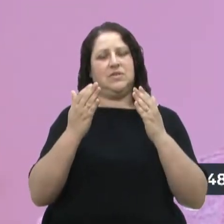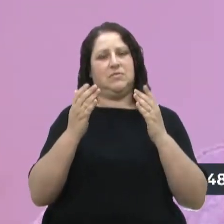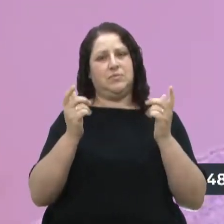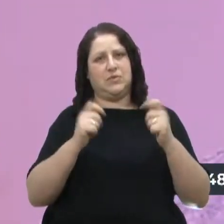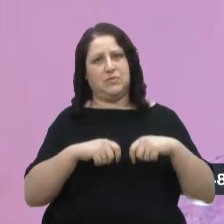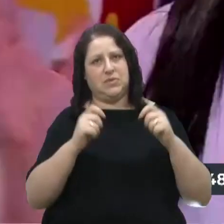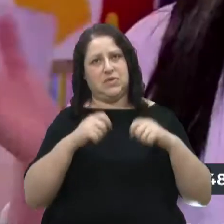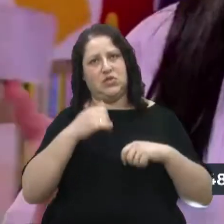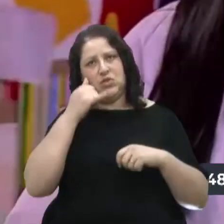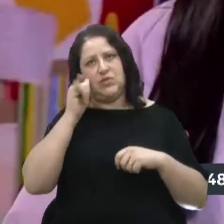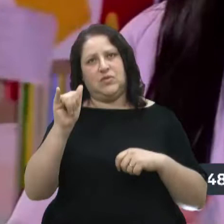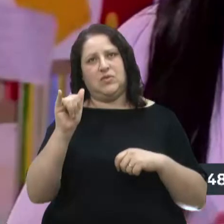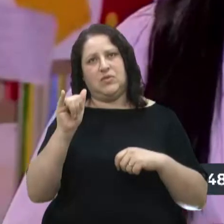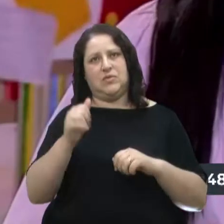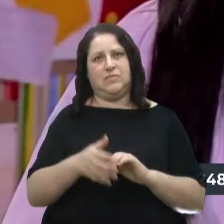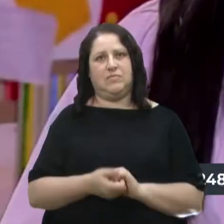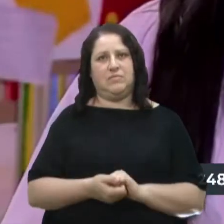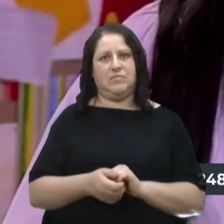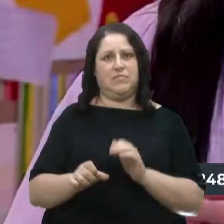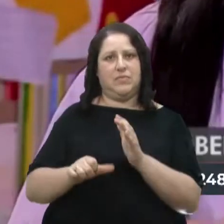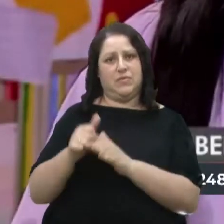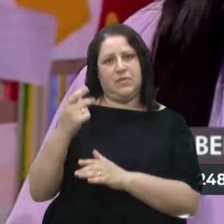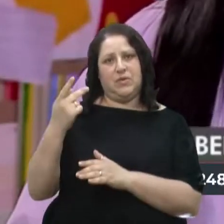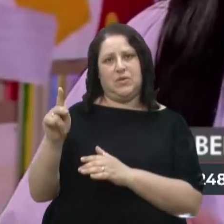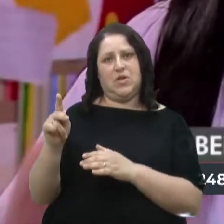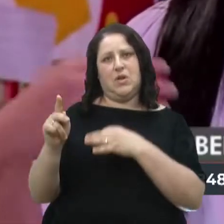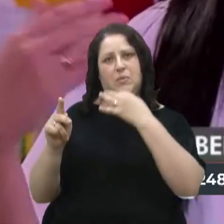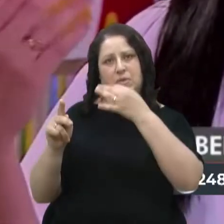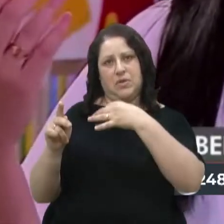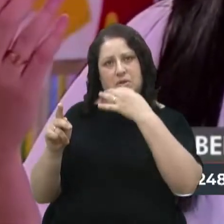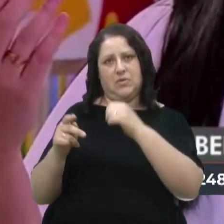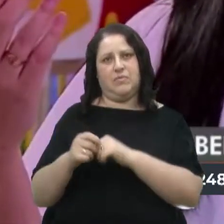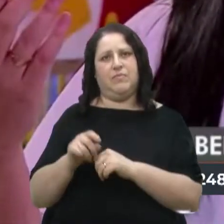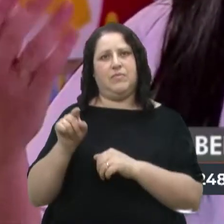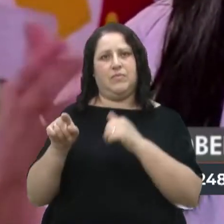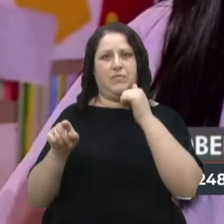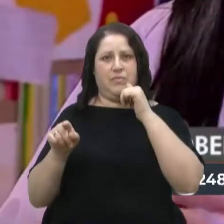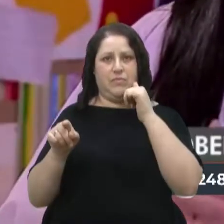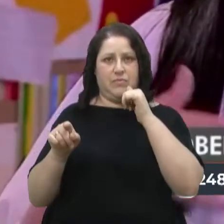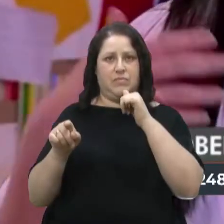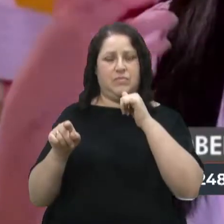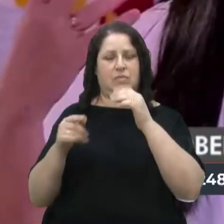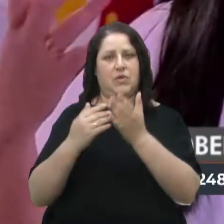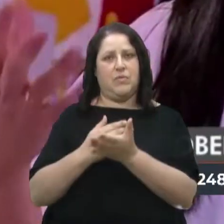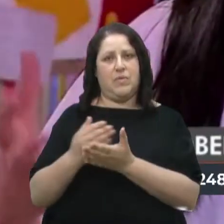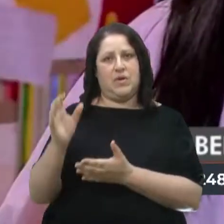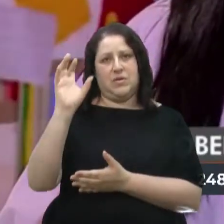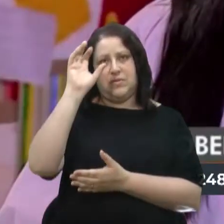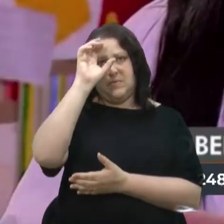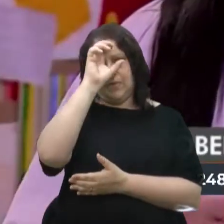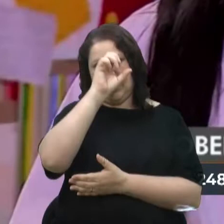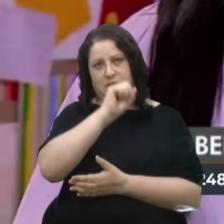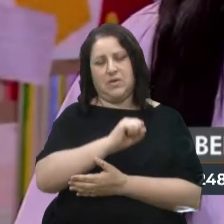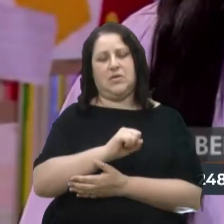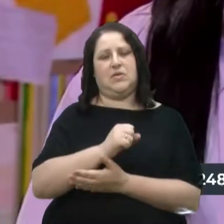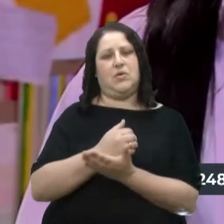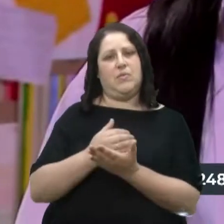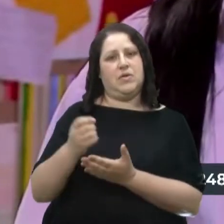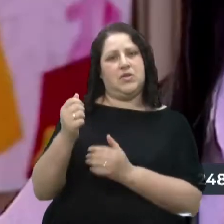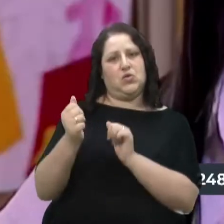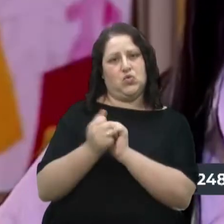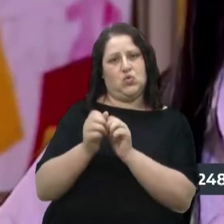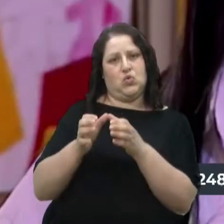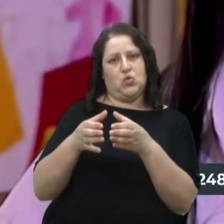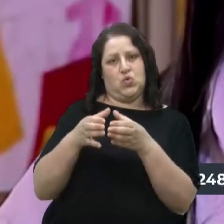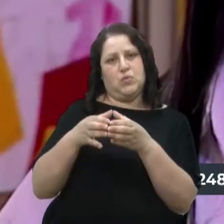de evitar. Primeiro contam a versão deles, né? Então, à medida que eles vão aprendendo e pensando aqui com a gente no